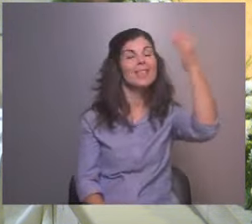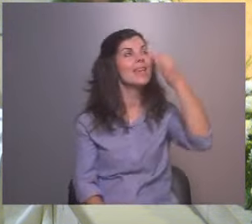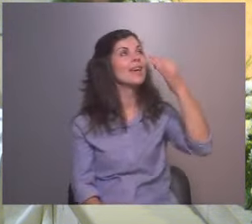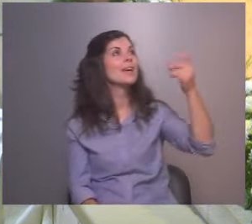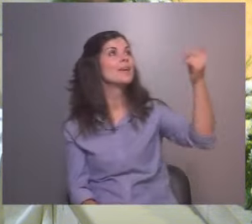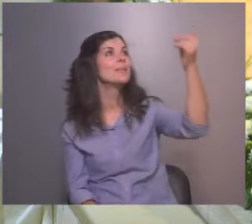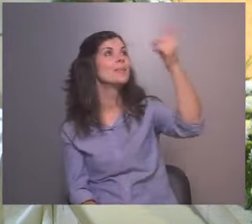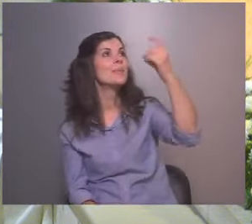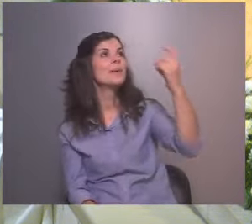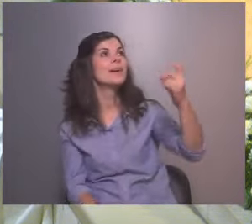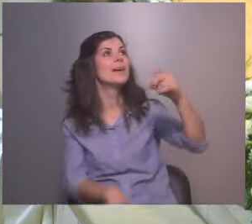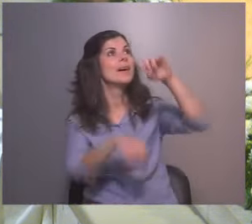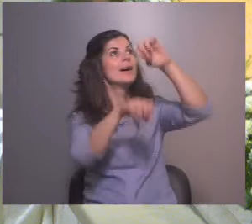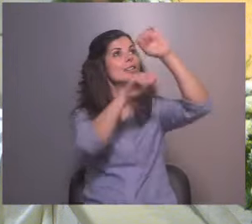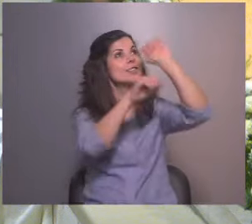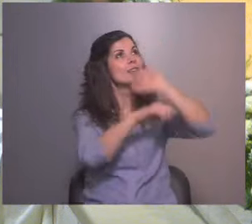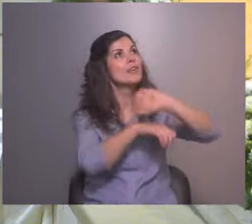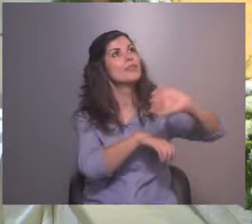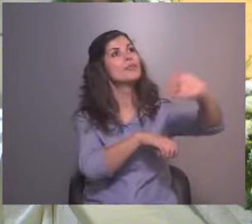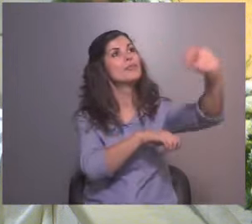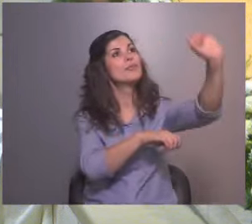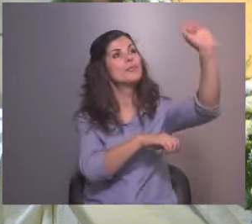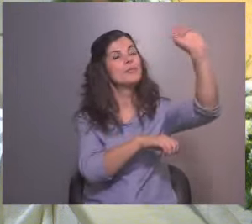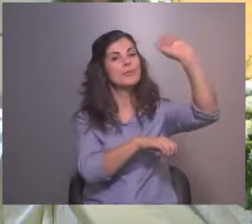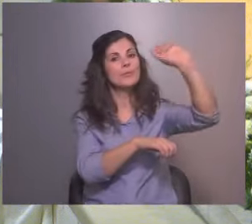nobis